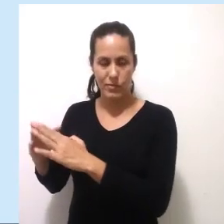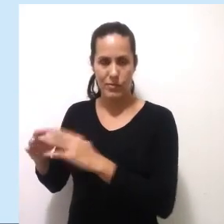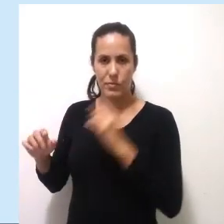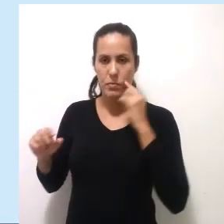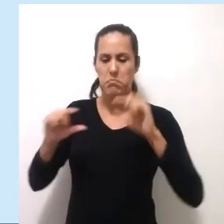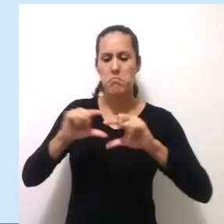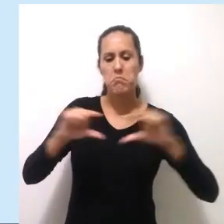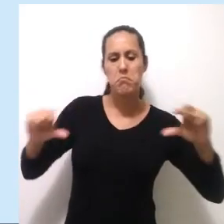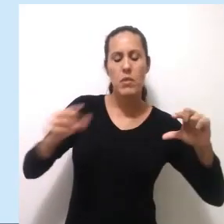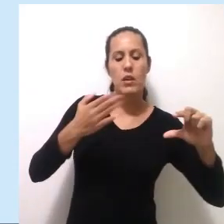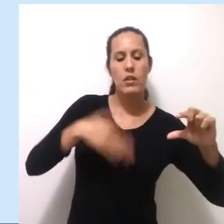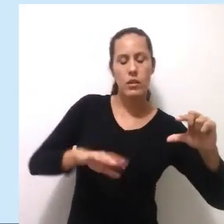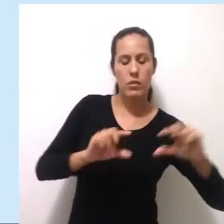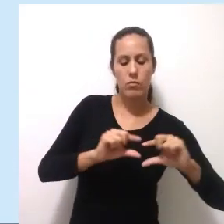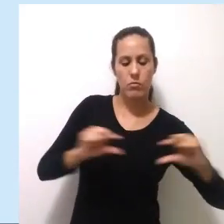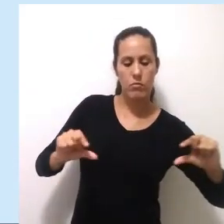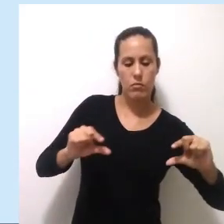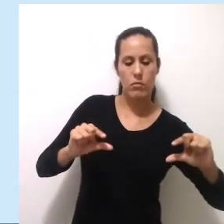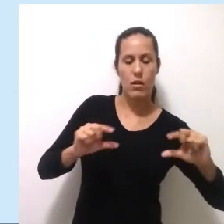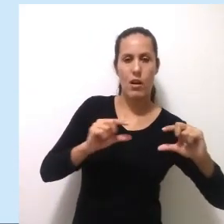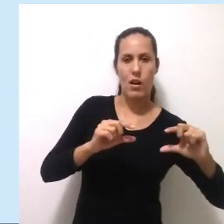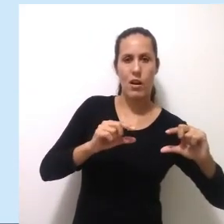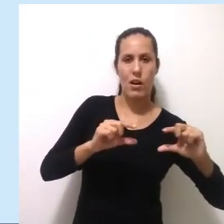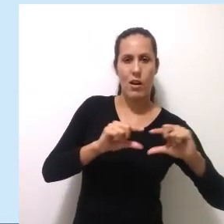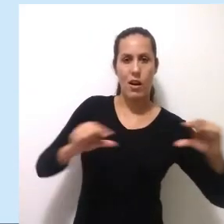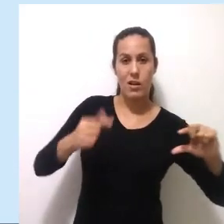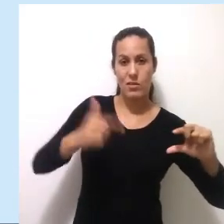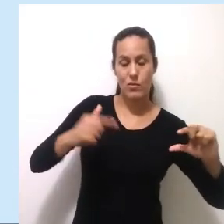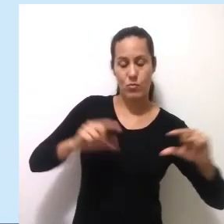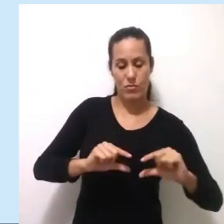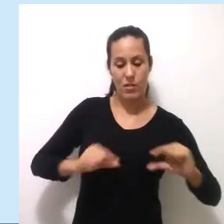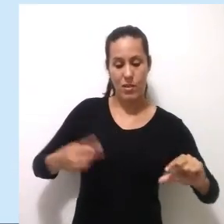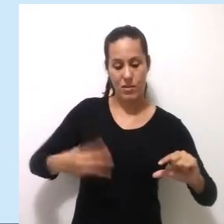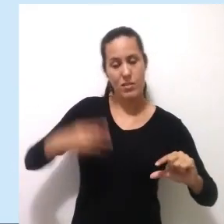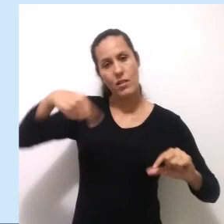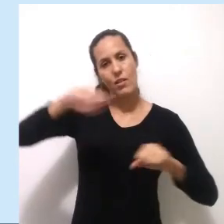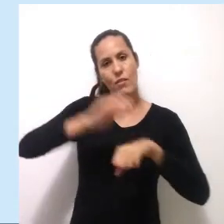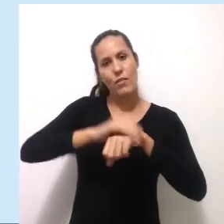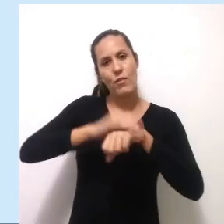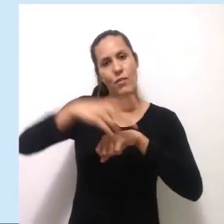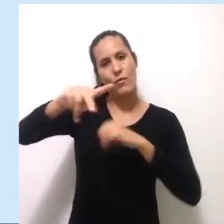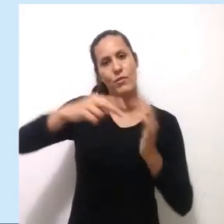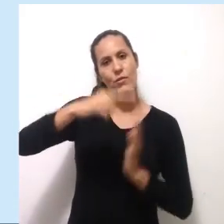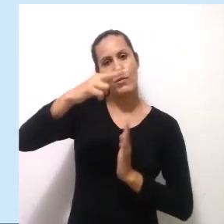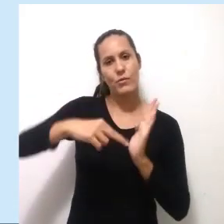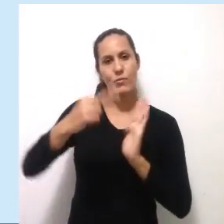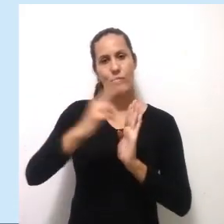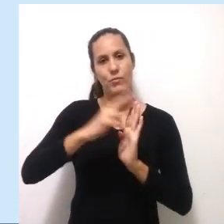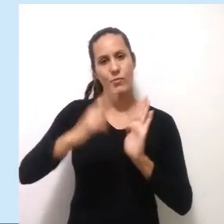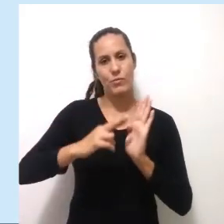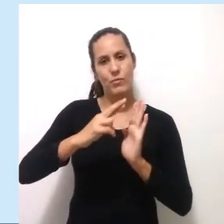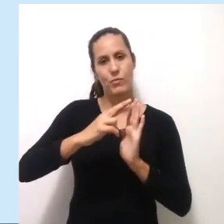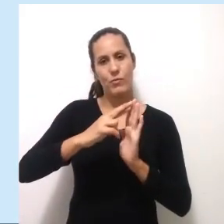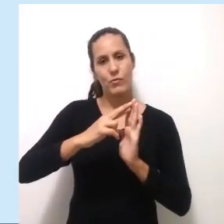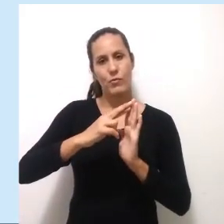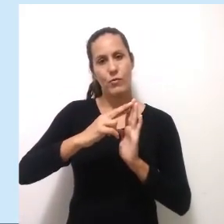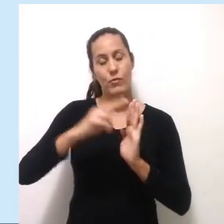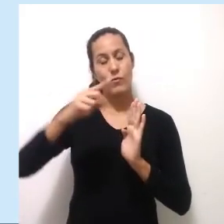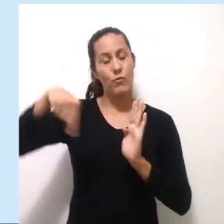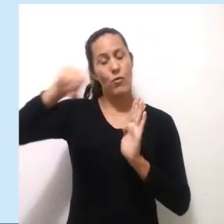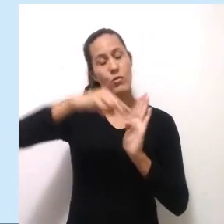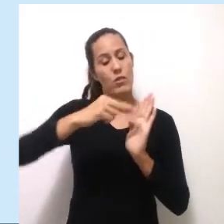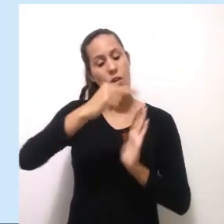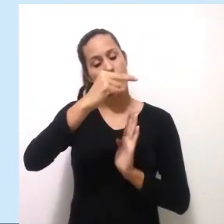ser com vocês. Então, a gente percebe que o going to vai ser usado para ações que a gente